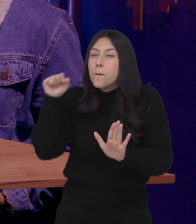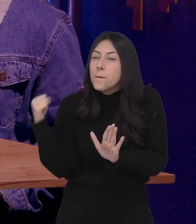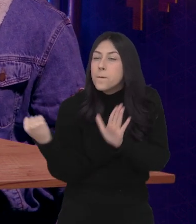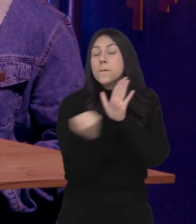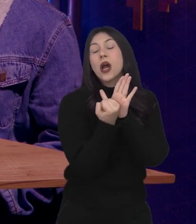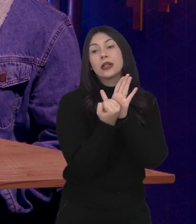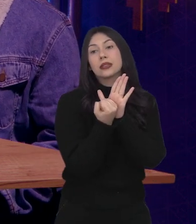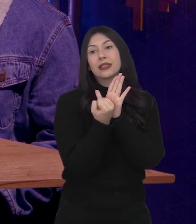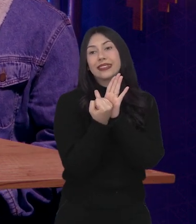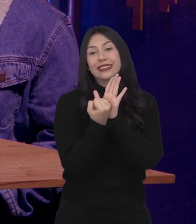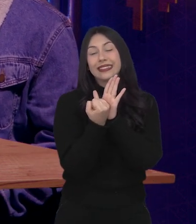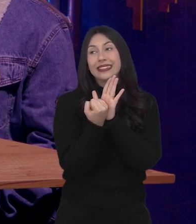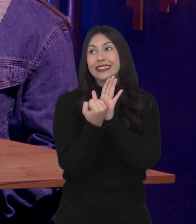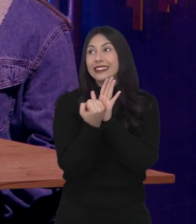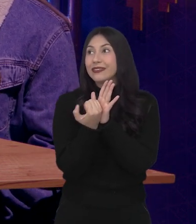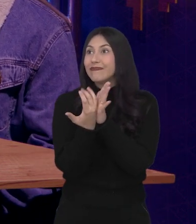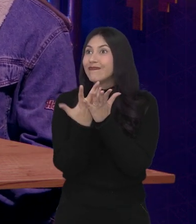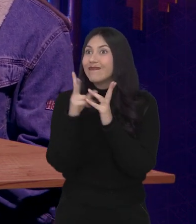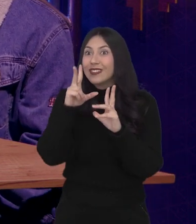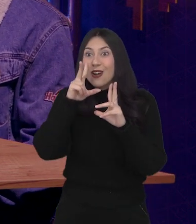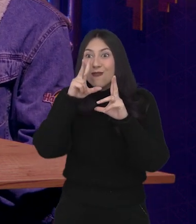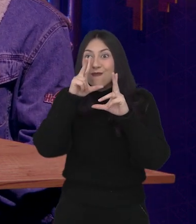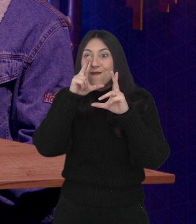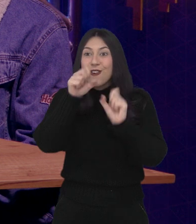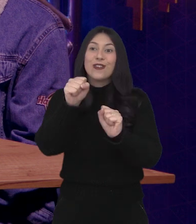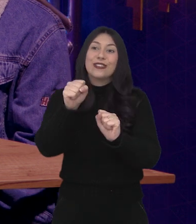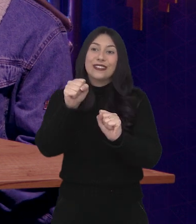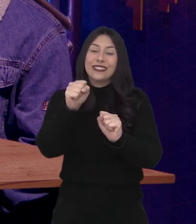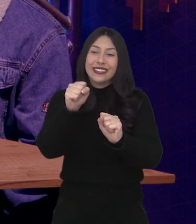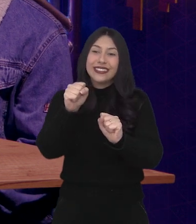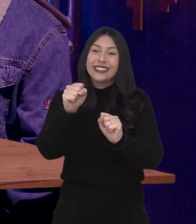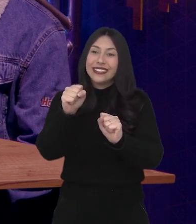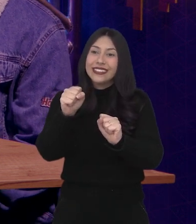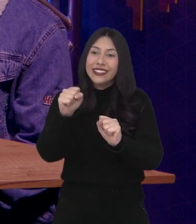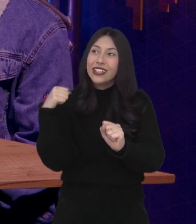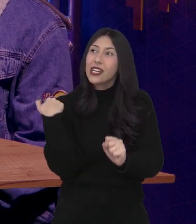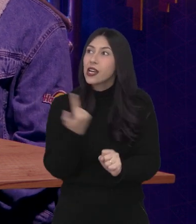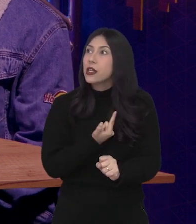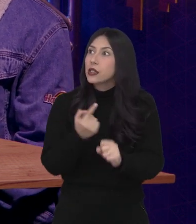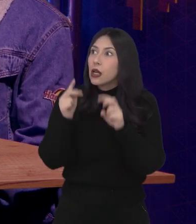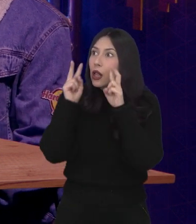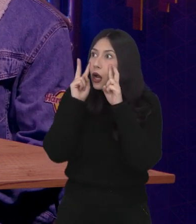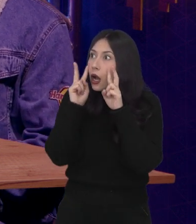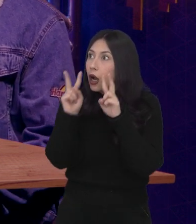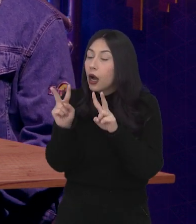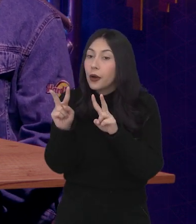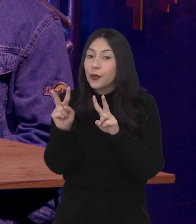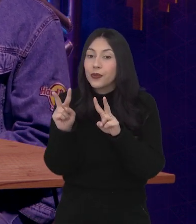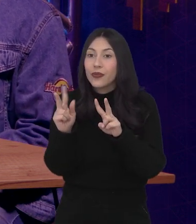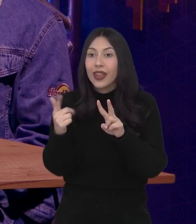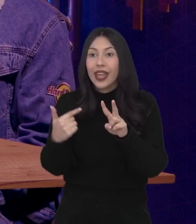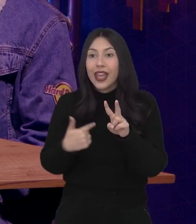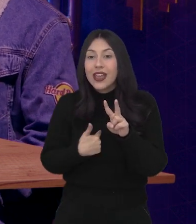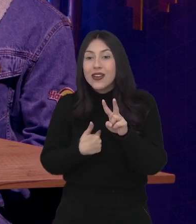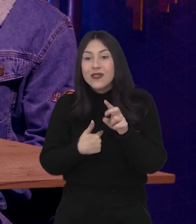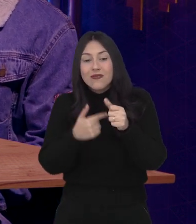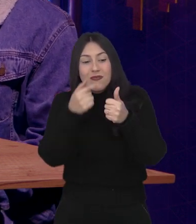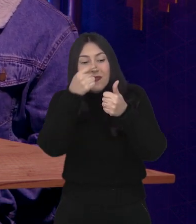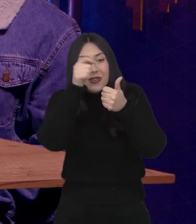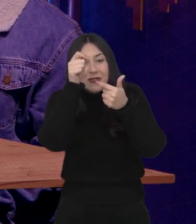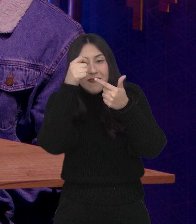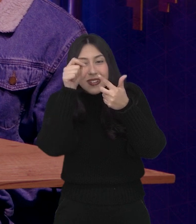acho que isso é o mais forte, o que cativa mais nas Olimpíadas. Eu listei